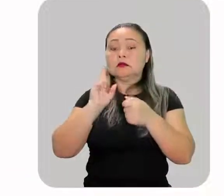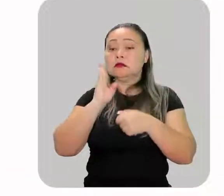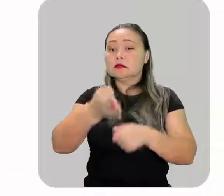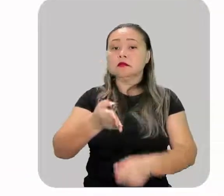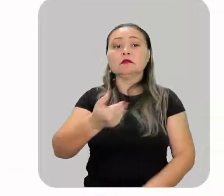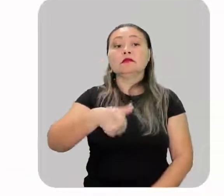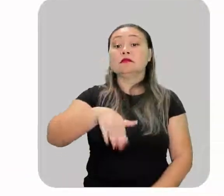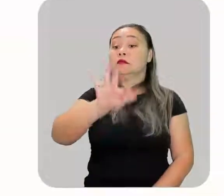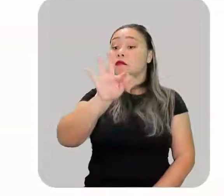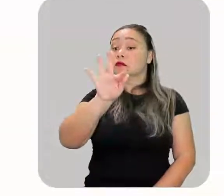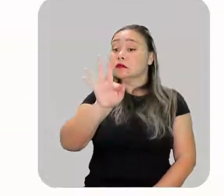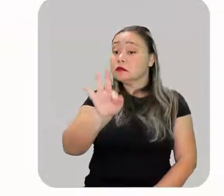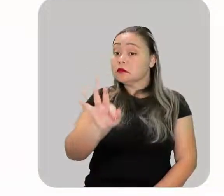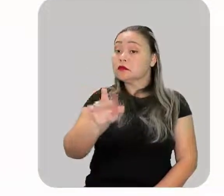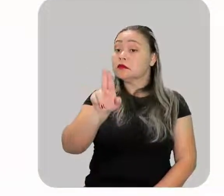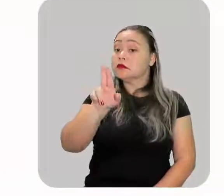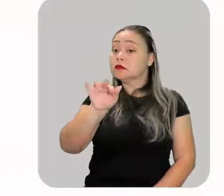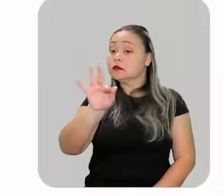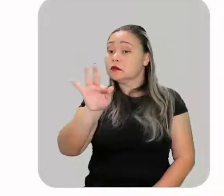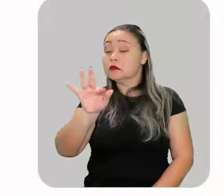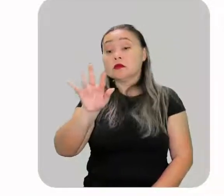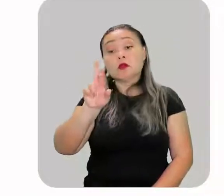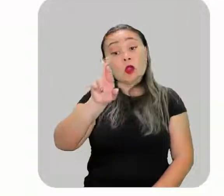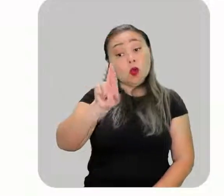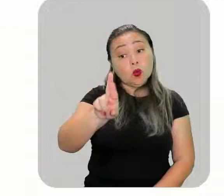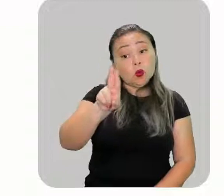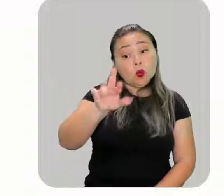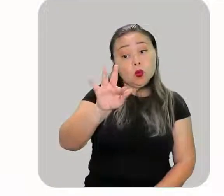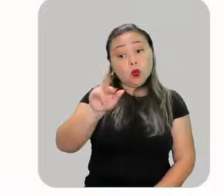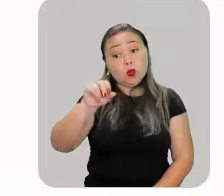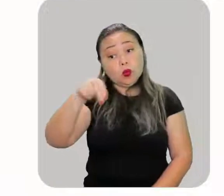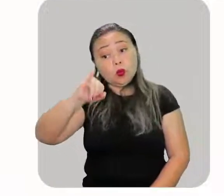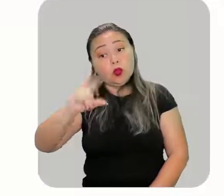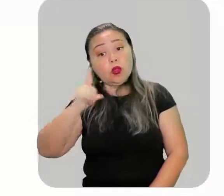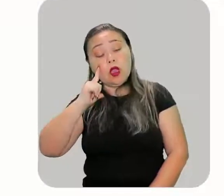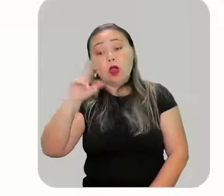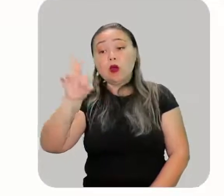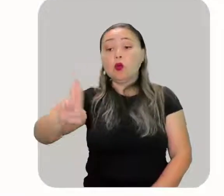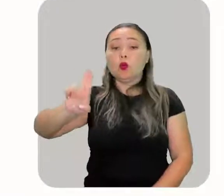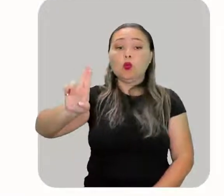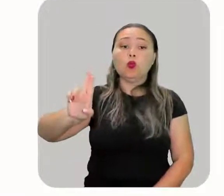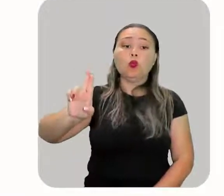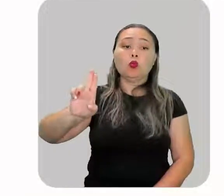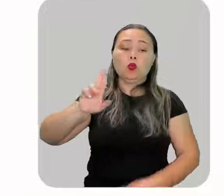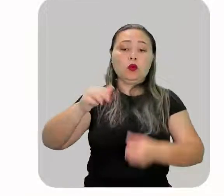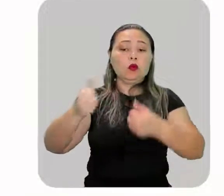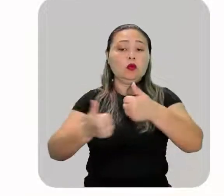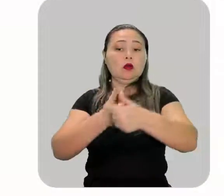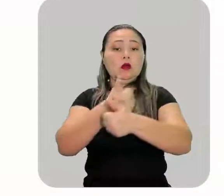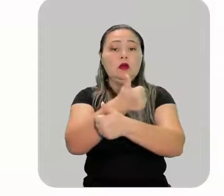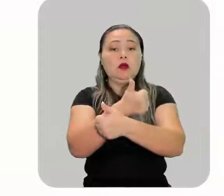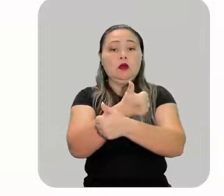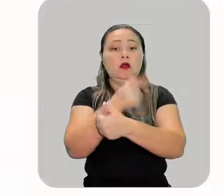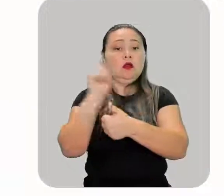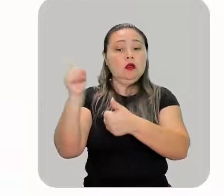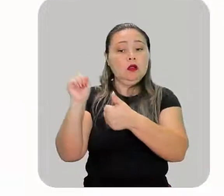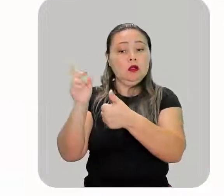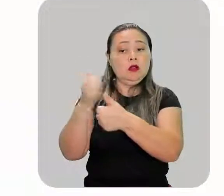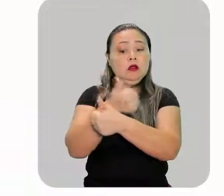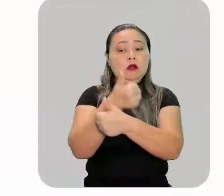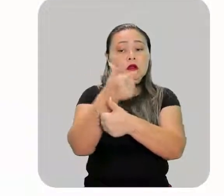de Ruffini, nós temos o seguinte. Tá lá, vamos aplicar o teorema. O 1 é a raiz, não é? Então tá ali já o 1,